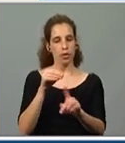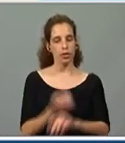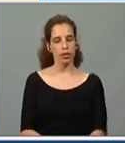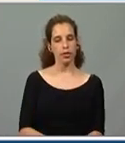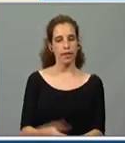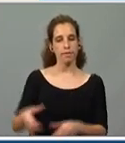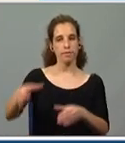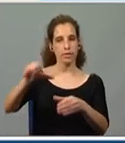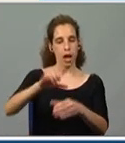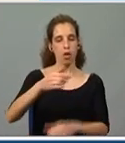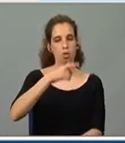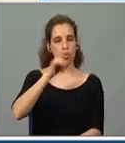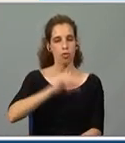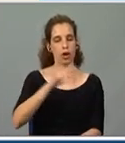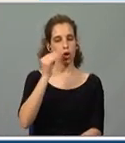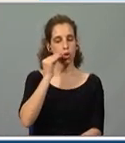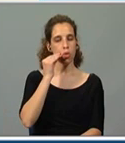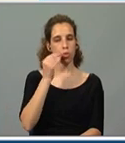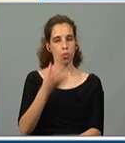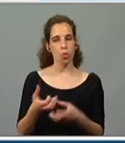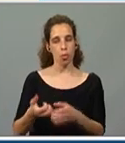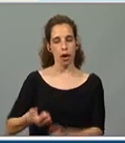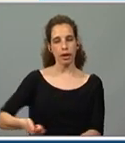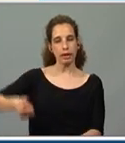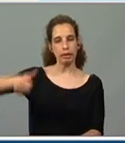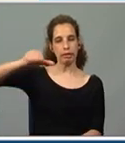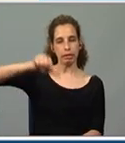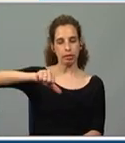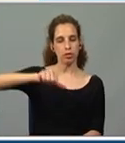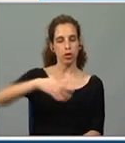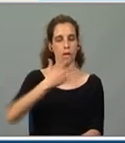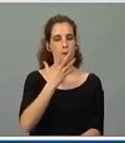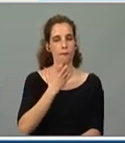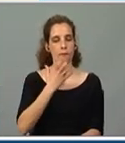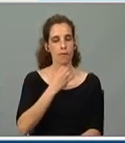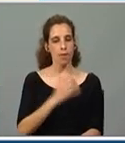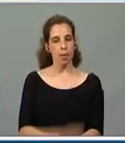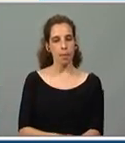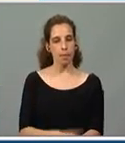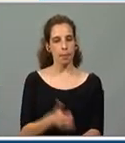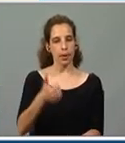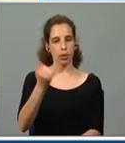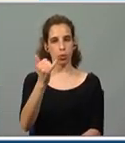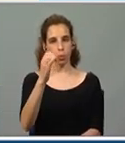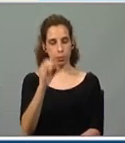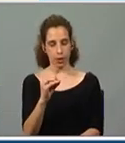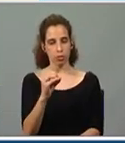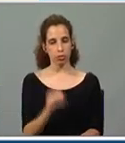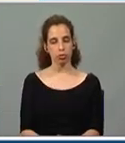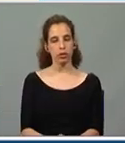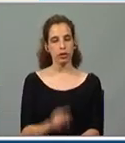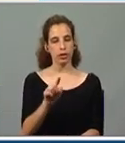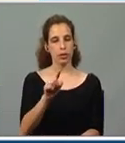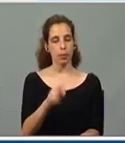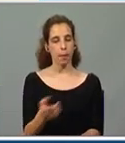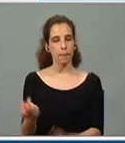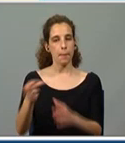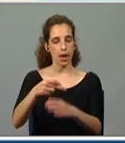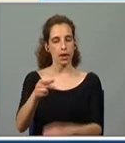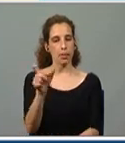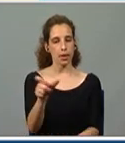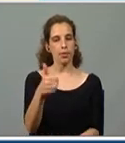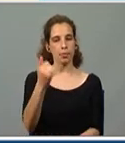vertido o café com uma cafeteira e ser vertido cuidadosamente pelo bico da cafeteira e ter aí vindo a palavra